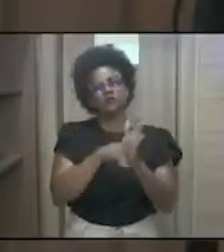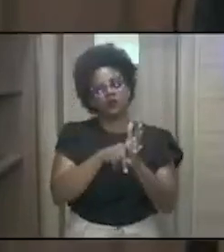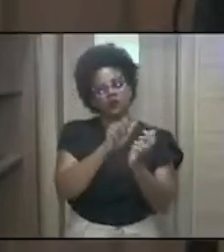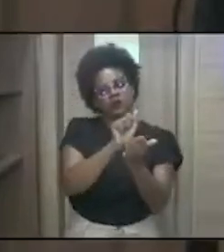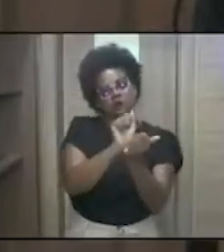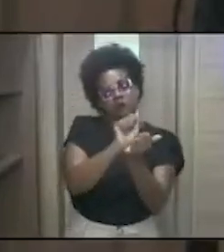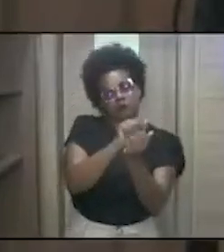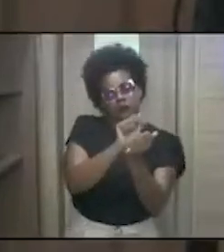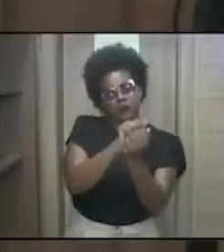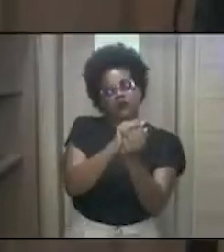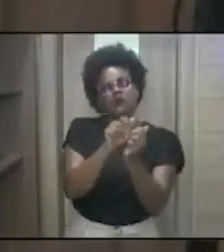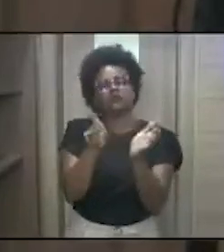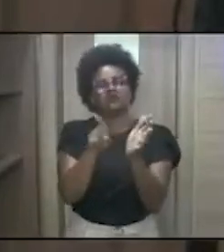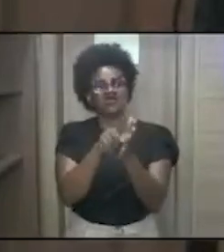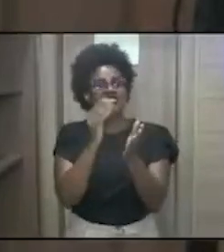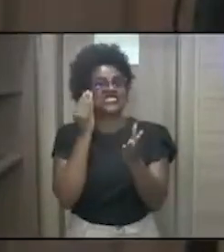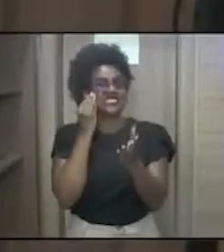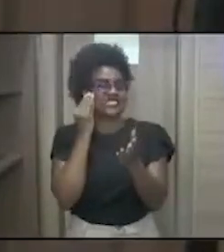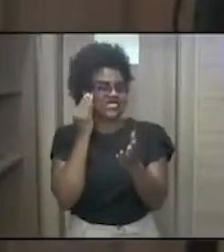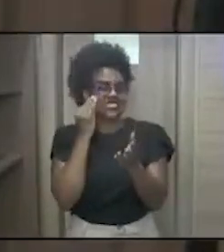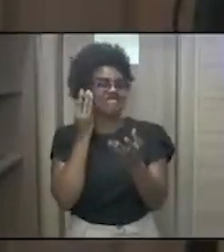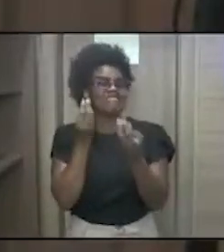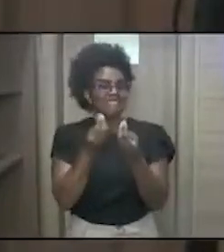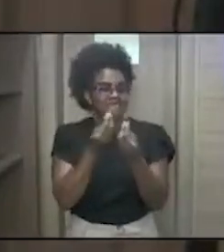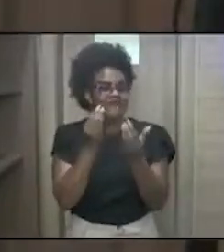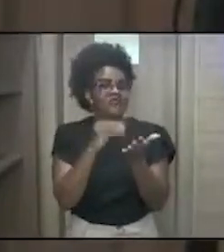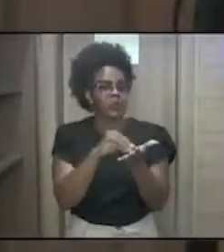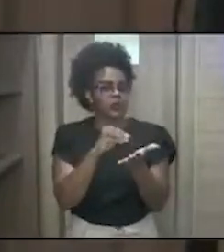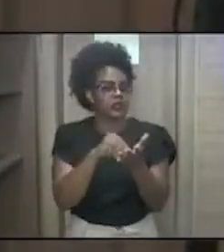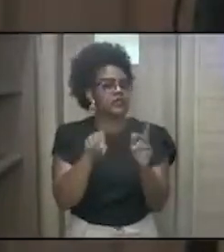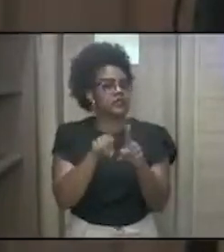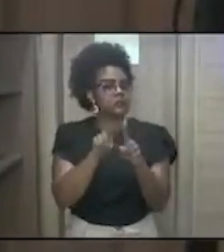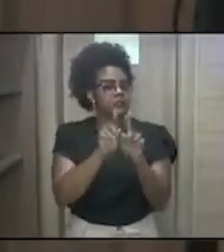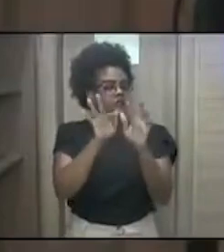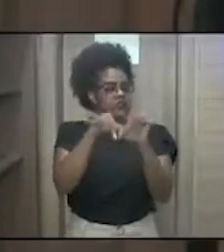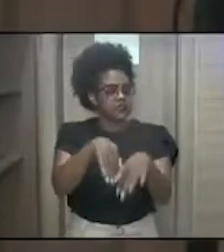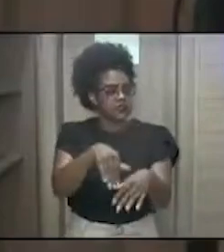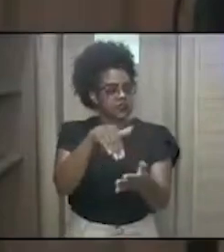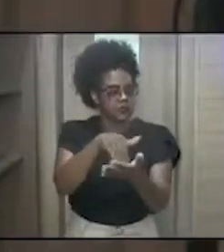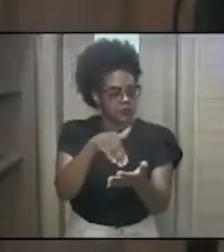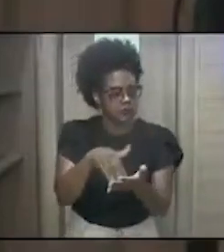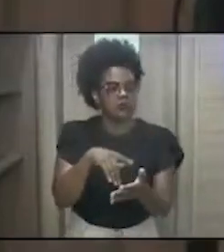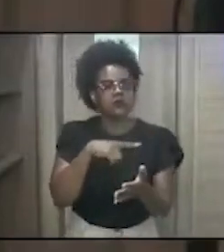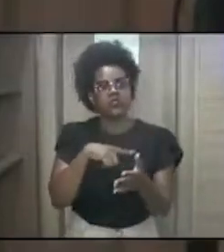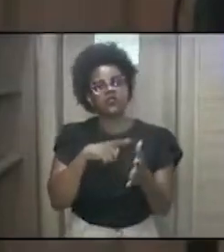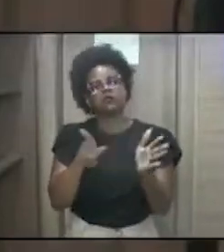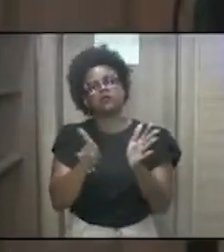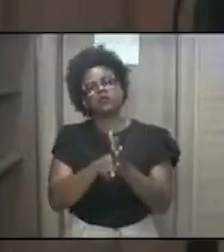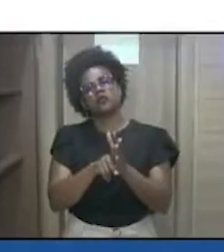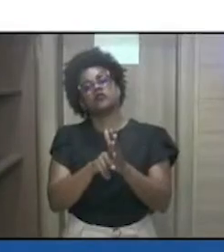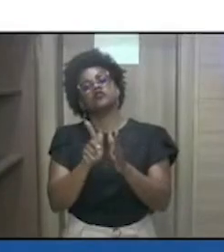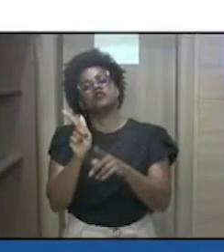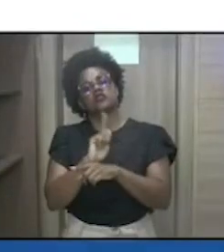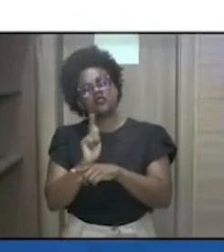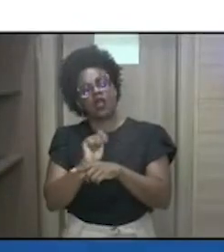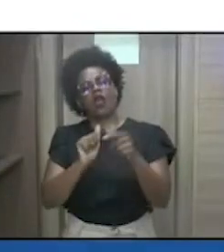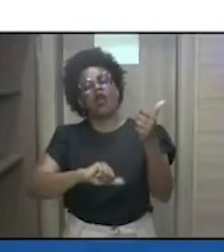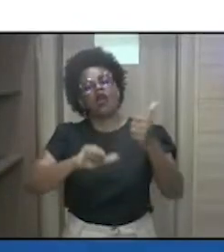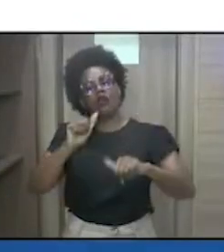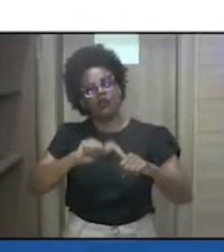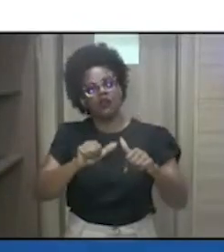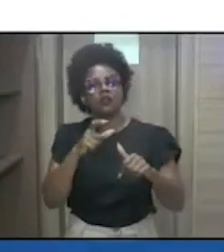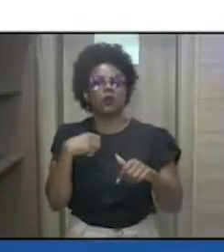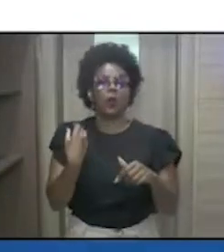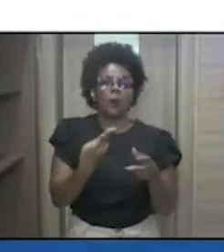aí outra fragilidade. E um último destaque que vale a pena nesse bloco da gestão é a avaliação da satisfação